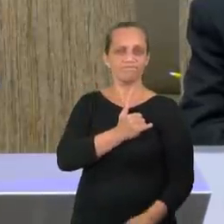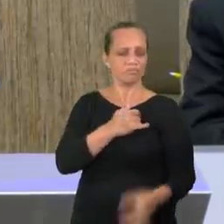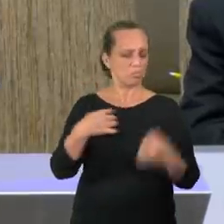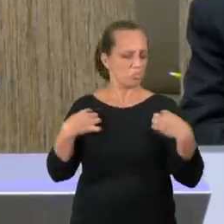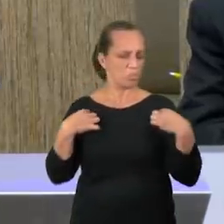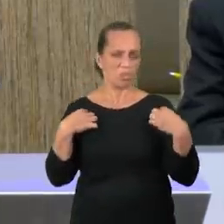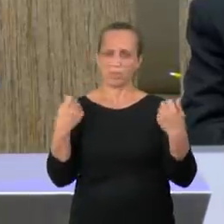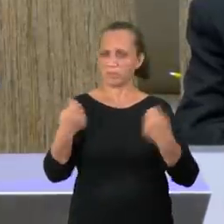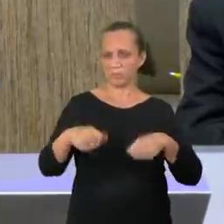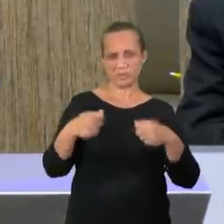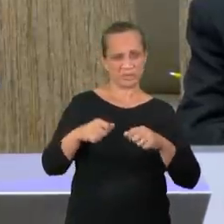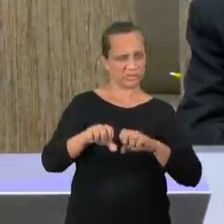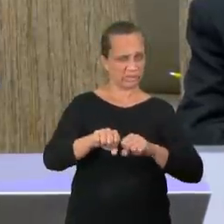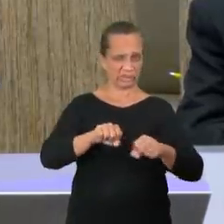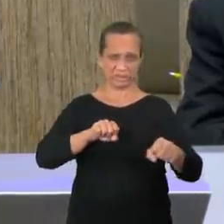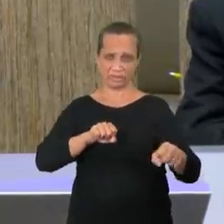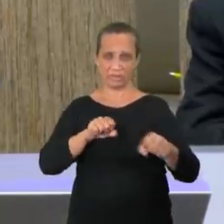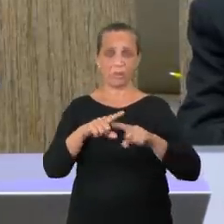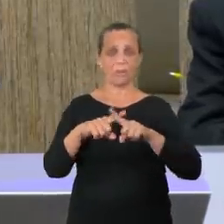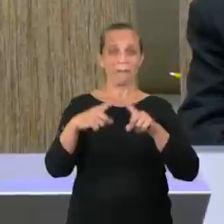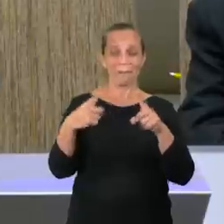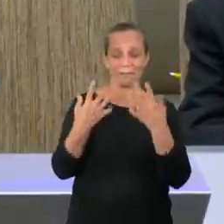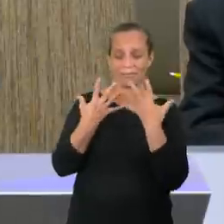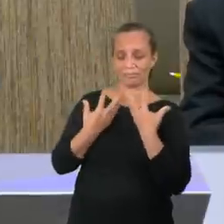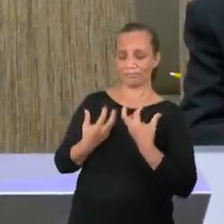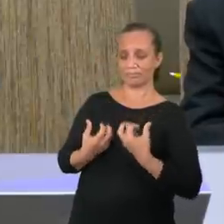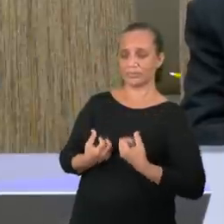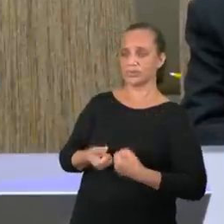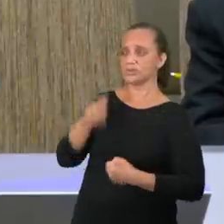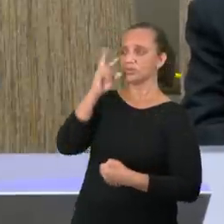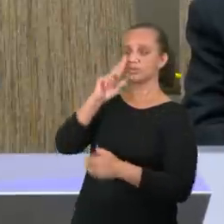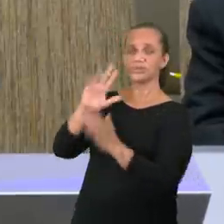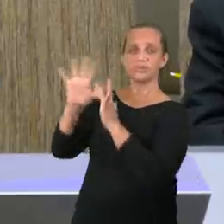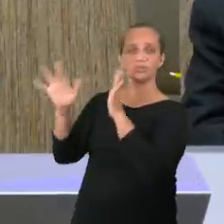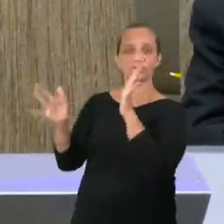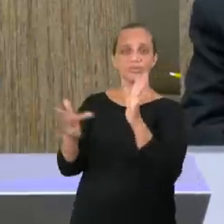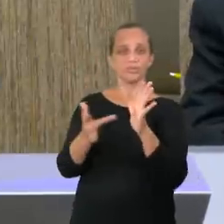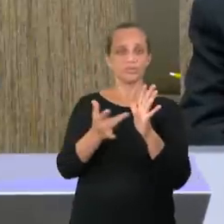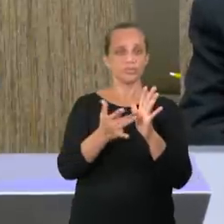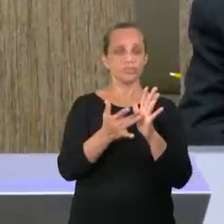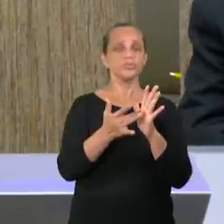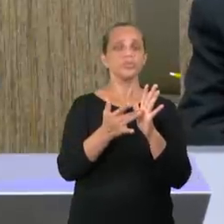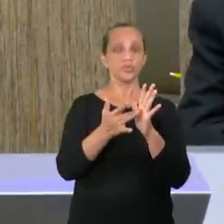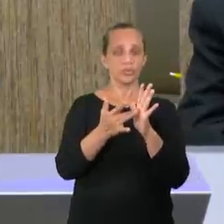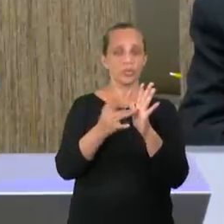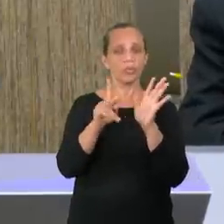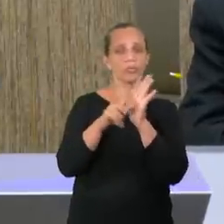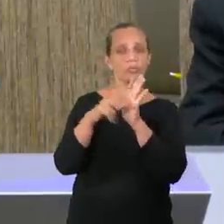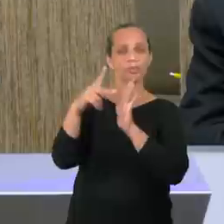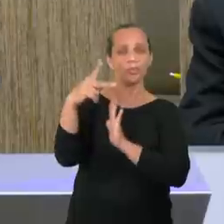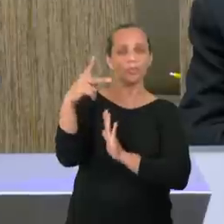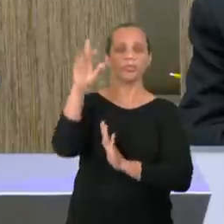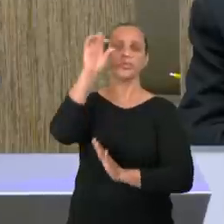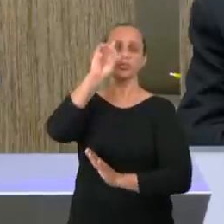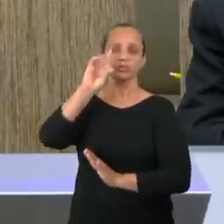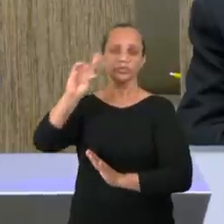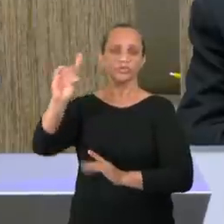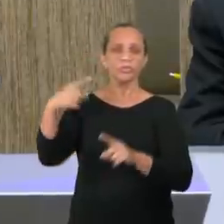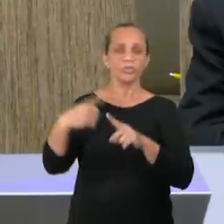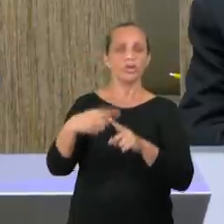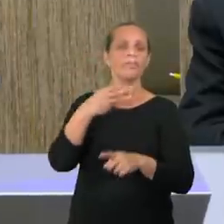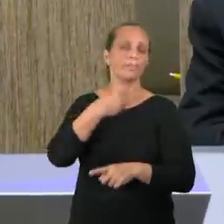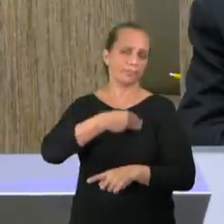vestes, e convertei-vos ao Senhor vosso Deus, porque Ele é misericordioso